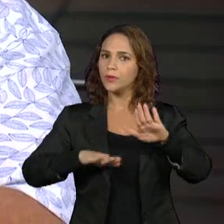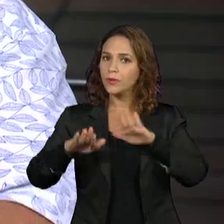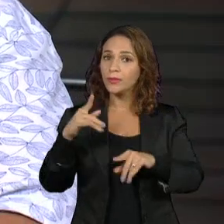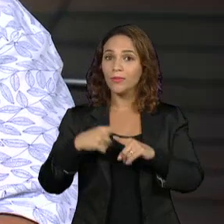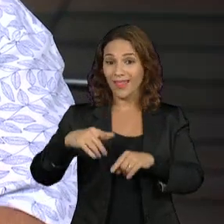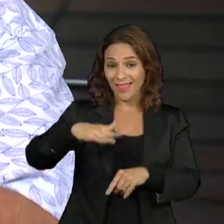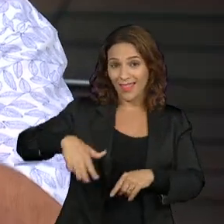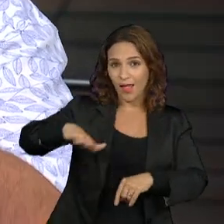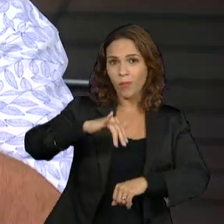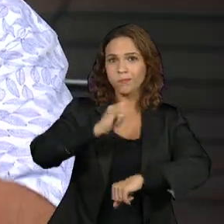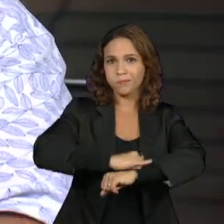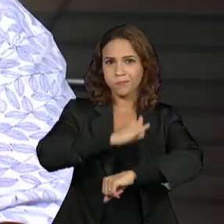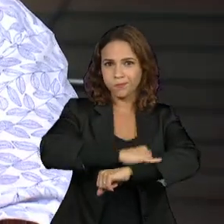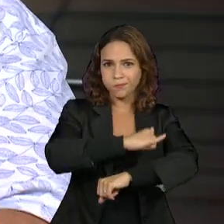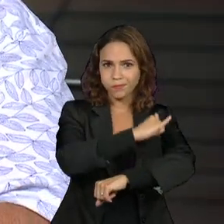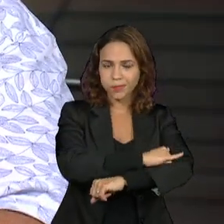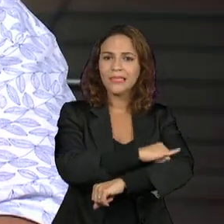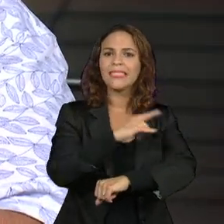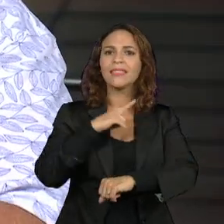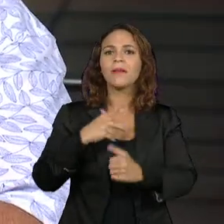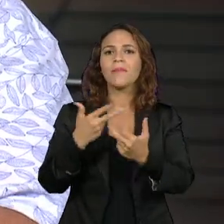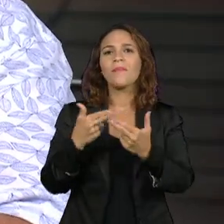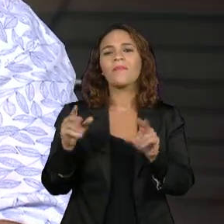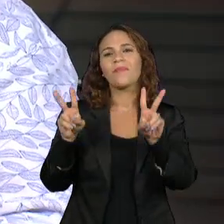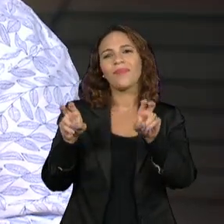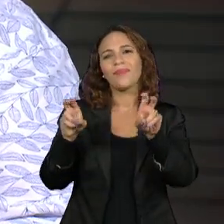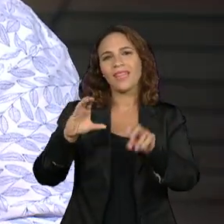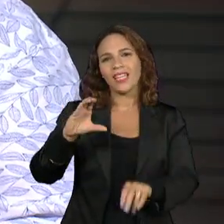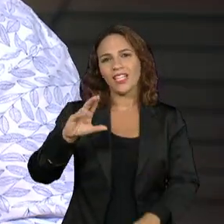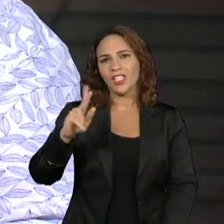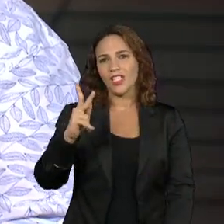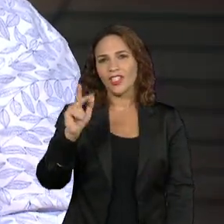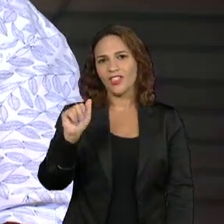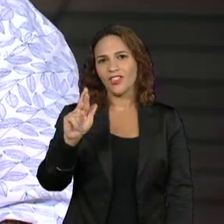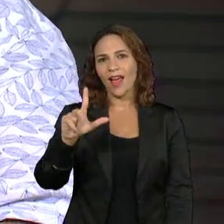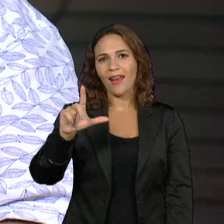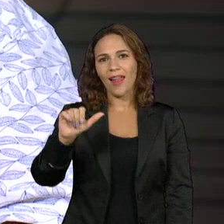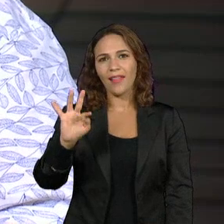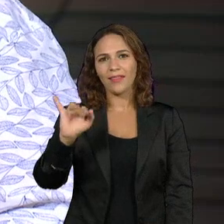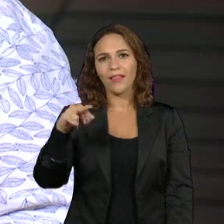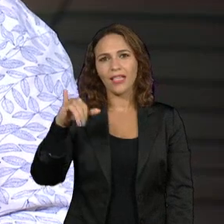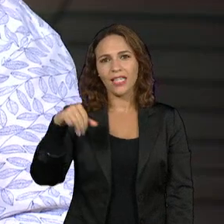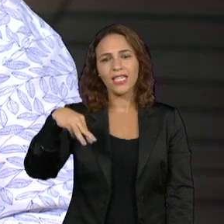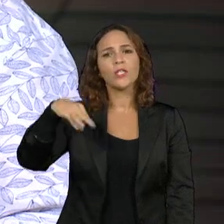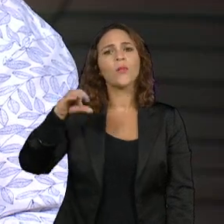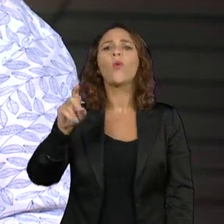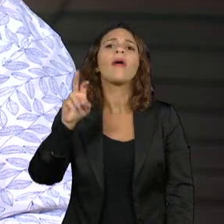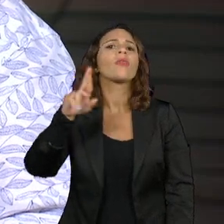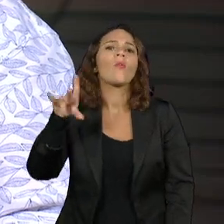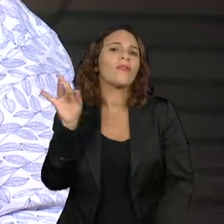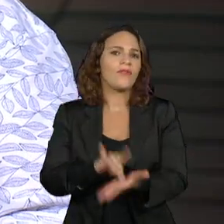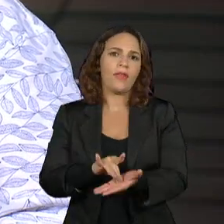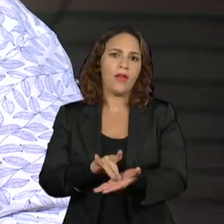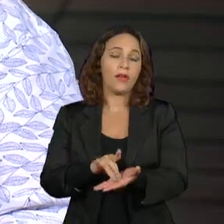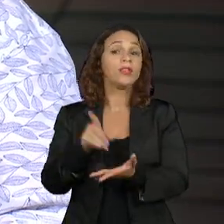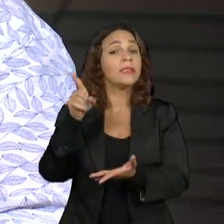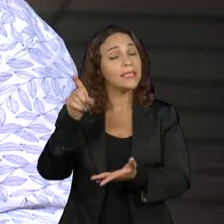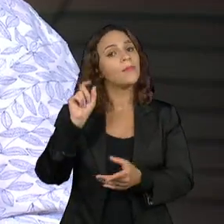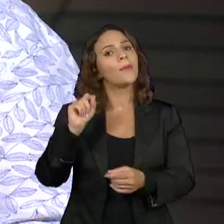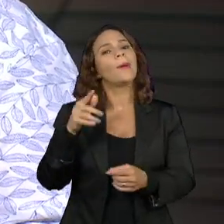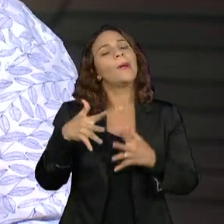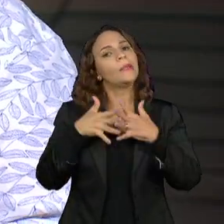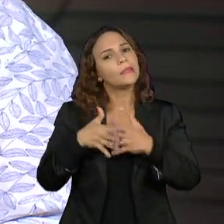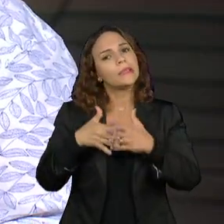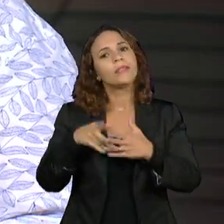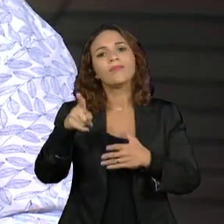da obesidade há muito charlatanismo e isso começa a criar um estigma nos tratamentos de obesidade sério, nos